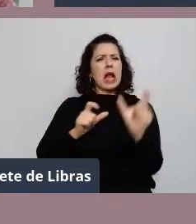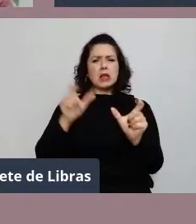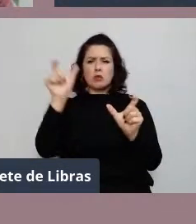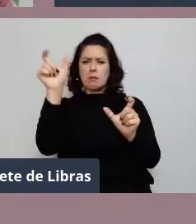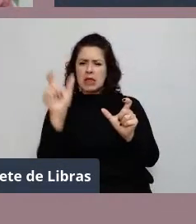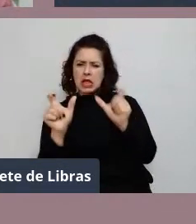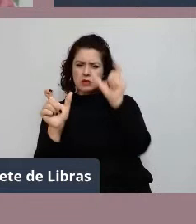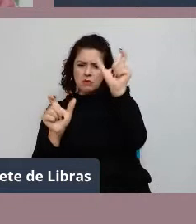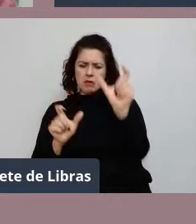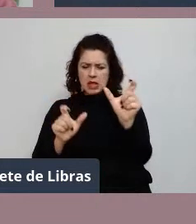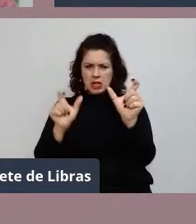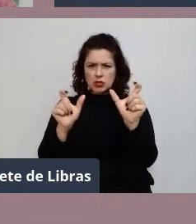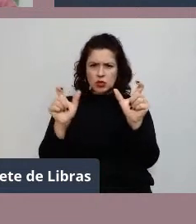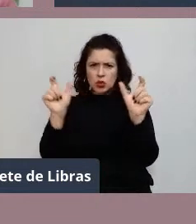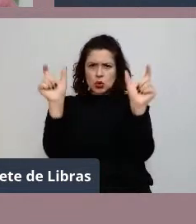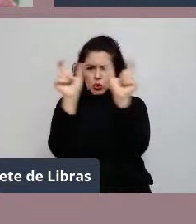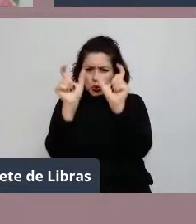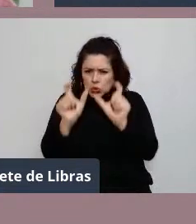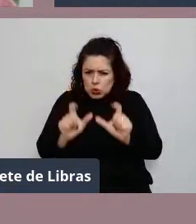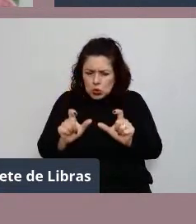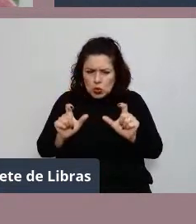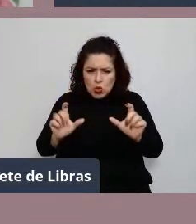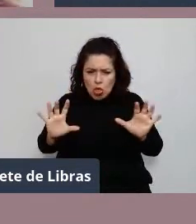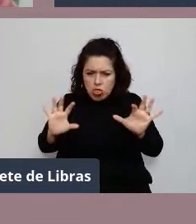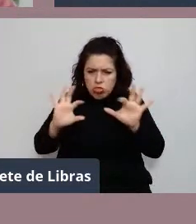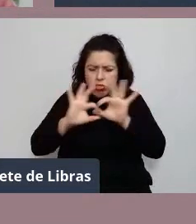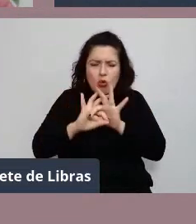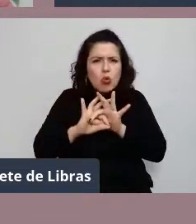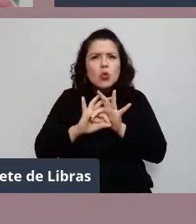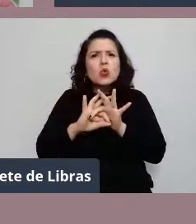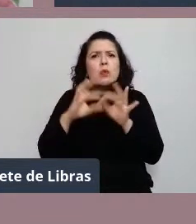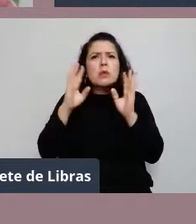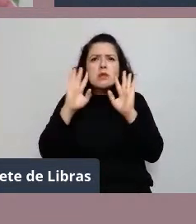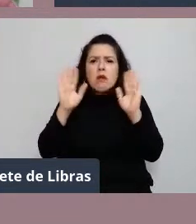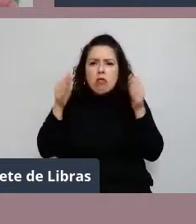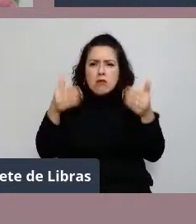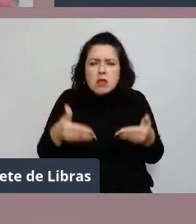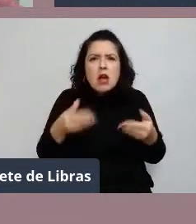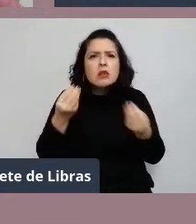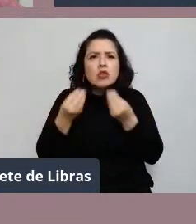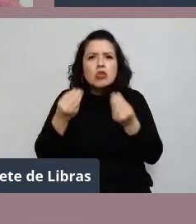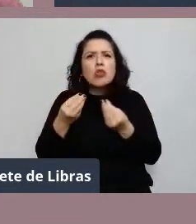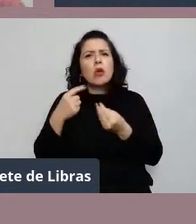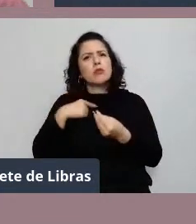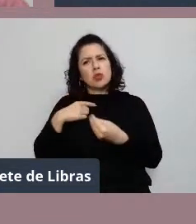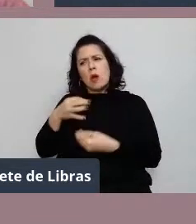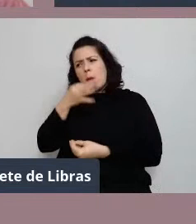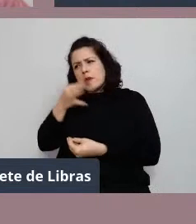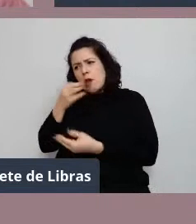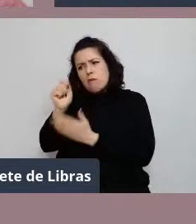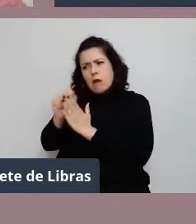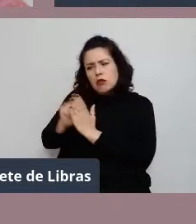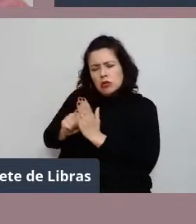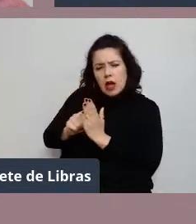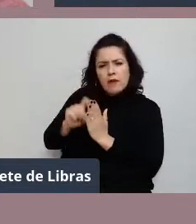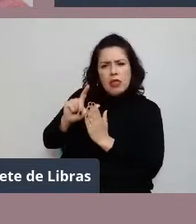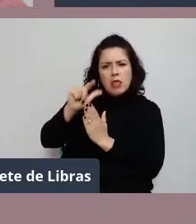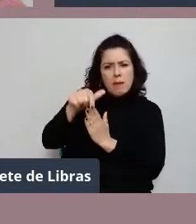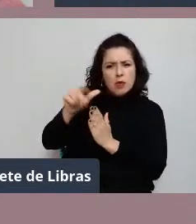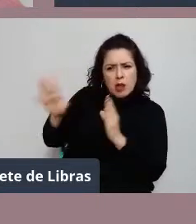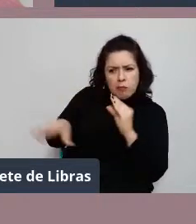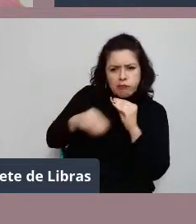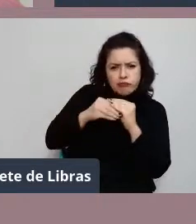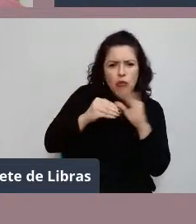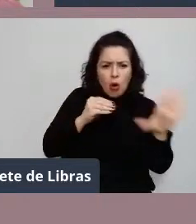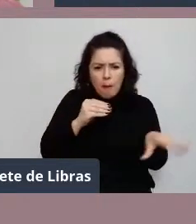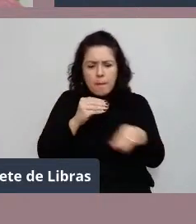depois reunindo tudo, com muita concentração, tentando dar ordem, fazendo anotações, assim, de sugestões. Ela, eu acho que, a maior parte das